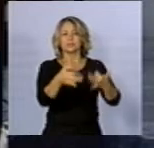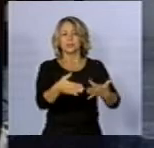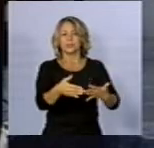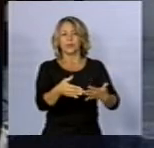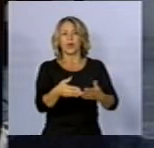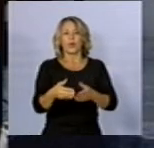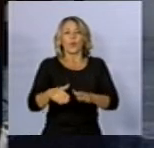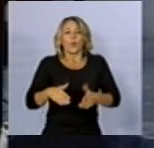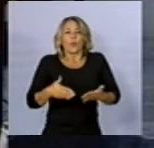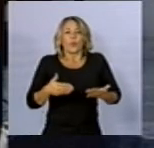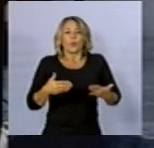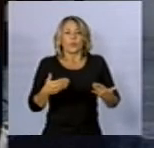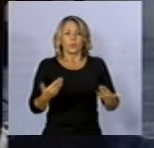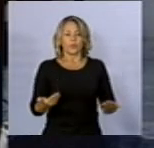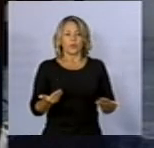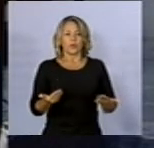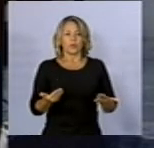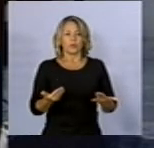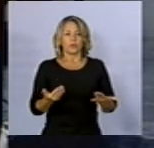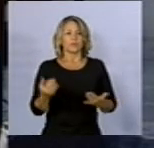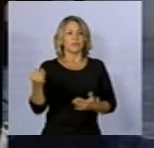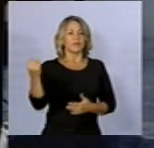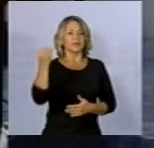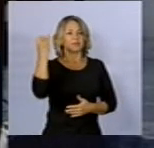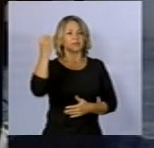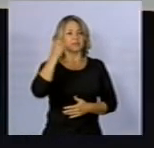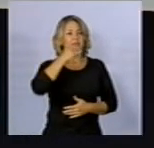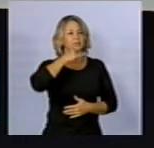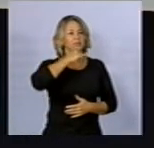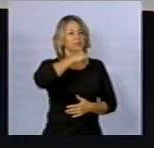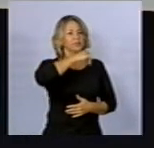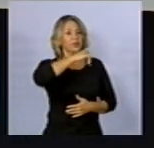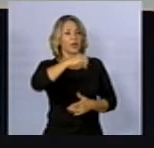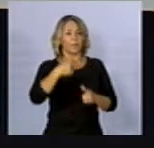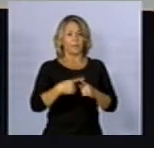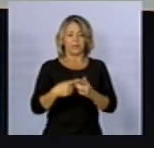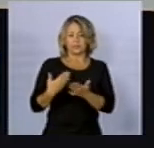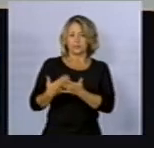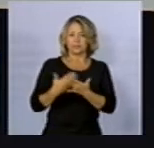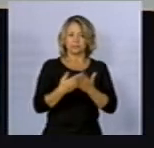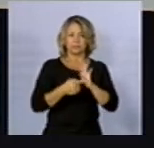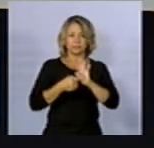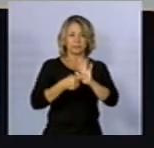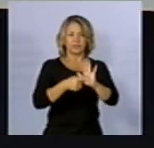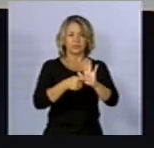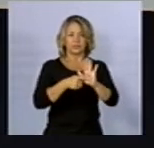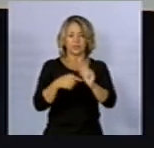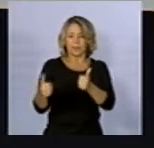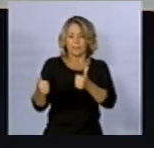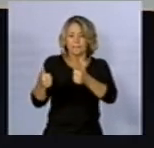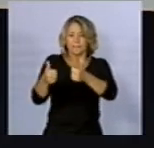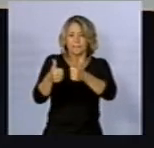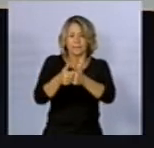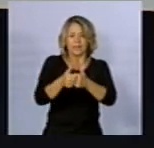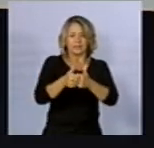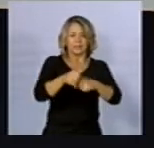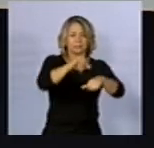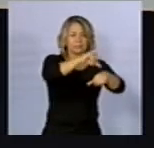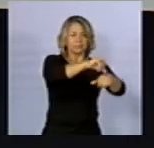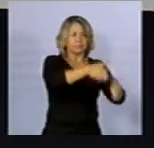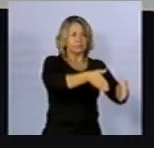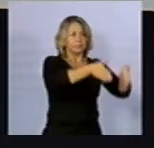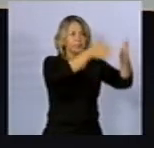qual é a intensidade porque esse estudo está se referindo à proximidade de fontes